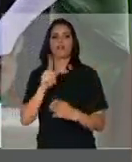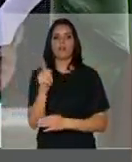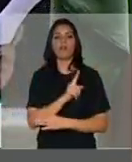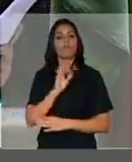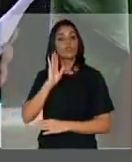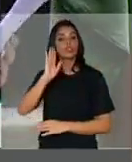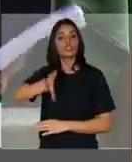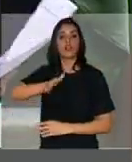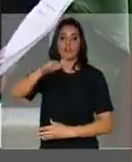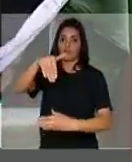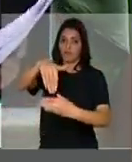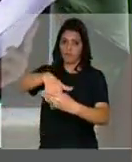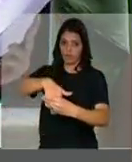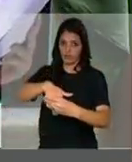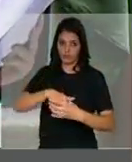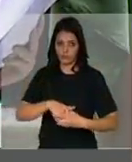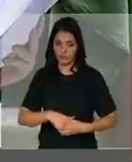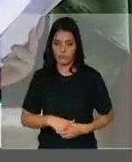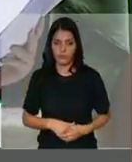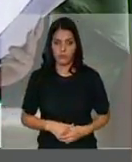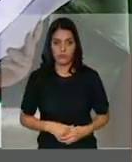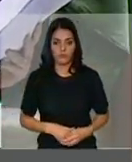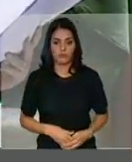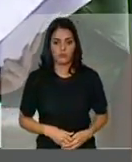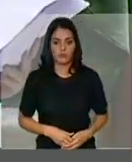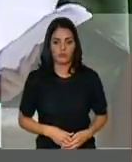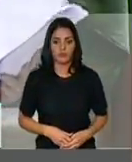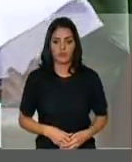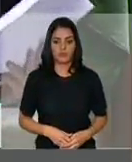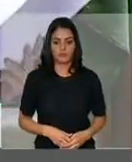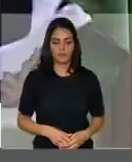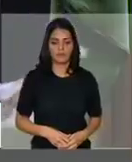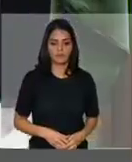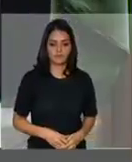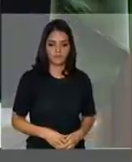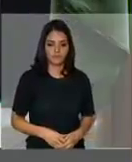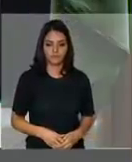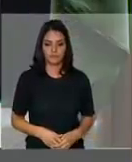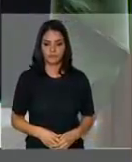voto, que é o que nos interessa.